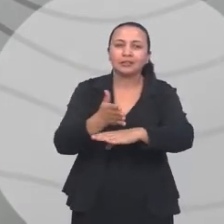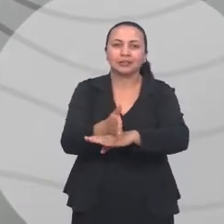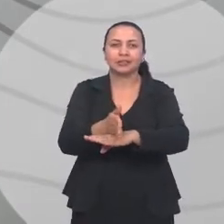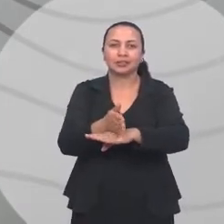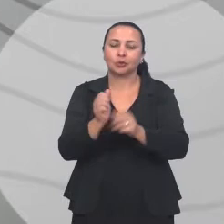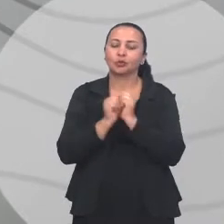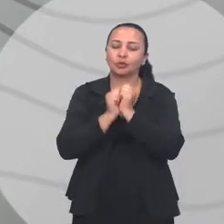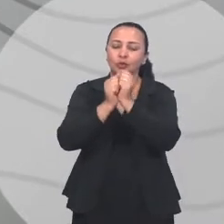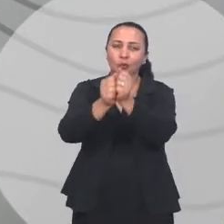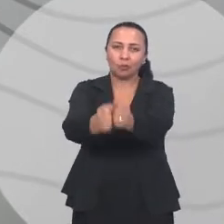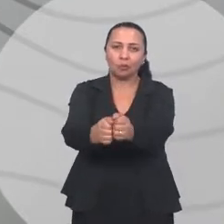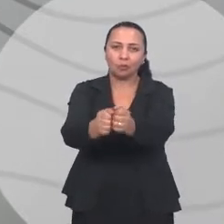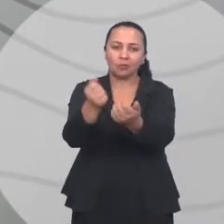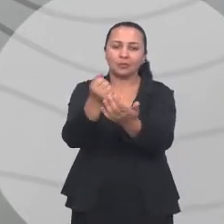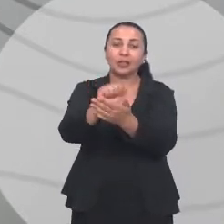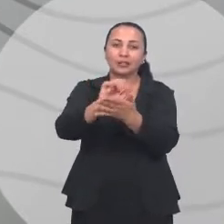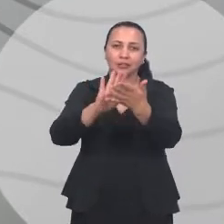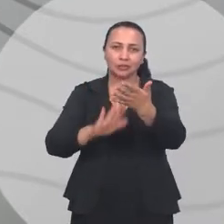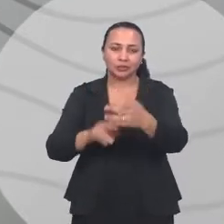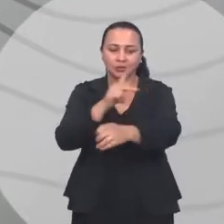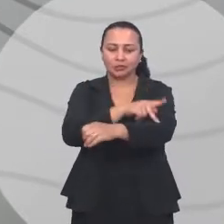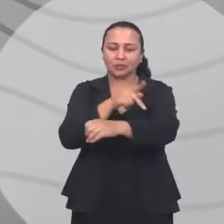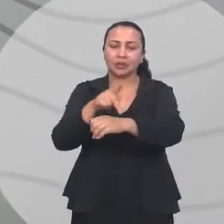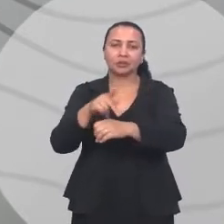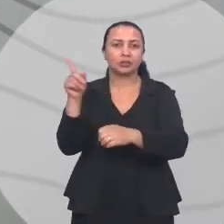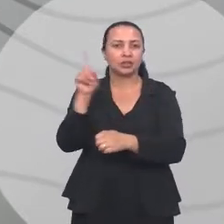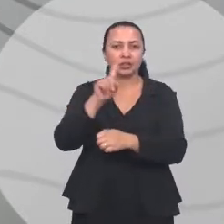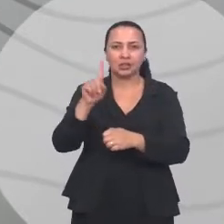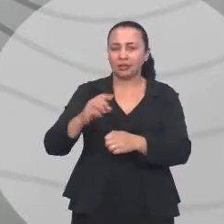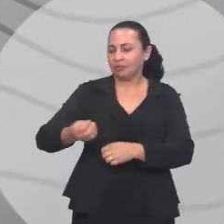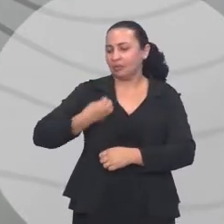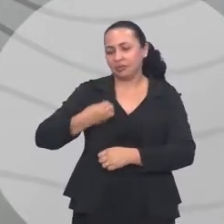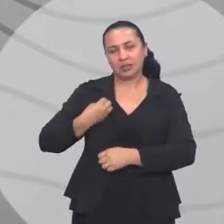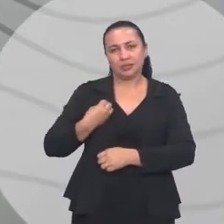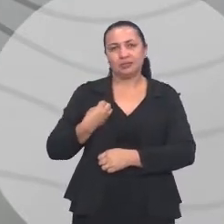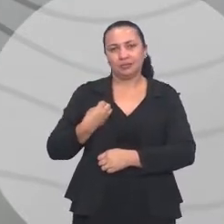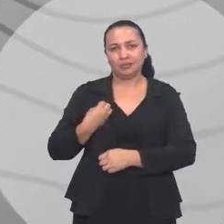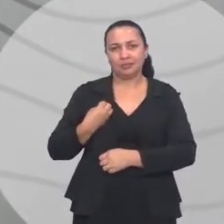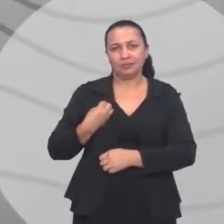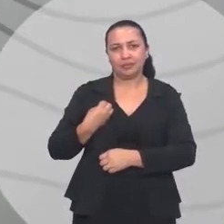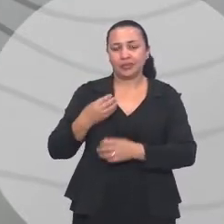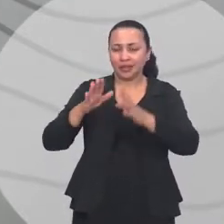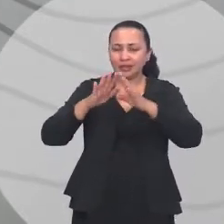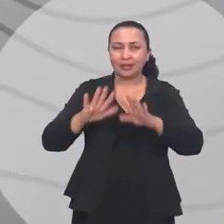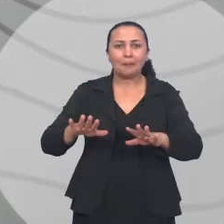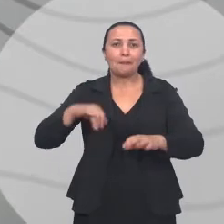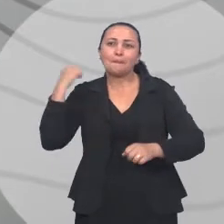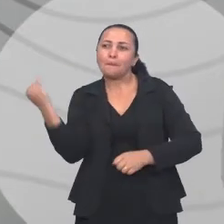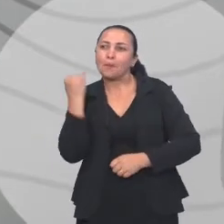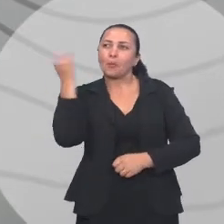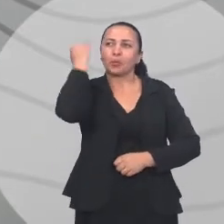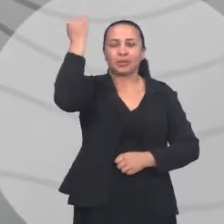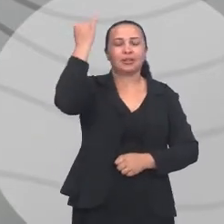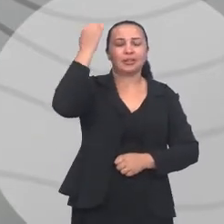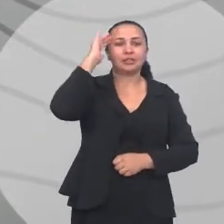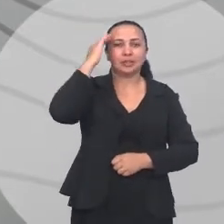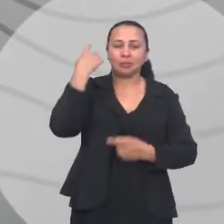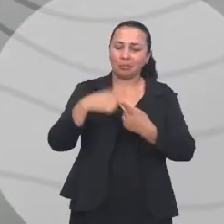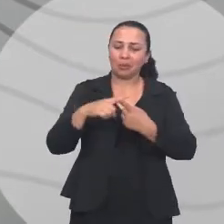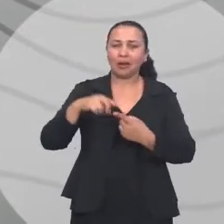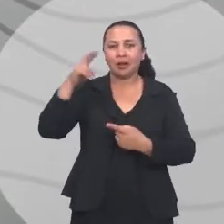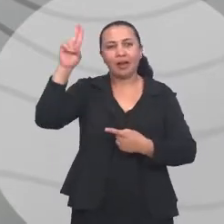ter condições de acompanhamento dessas atividades pedagógicas que não serão presenciais e isso é extremamente importante